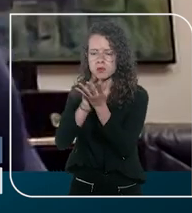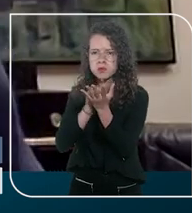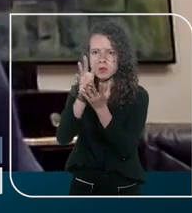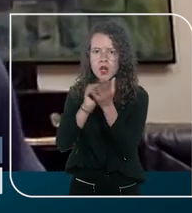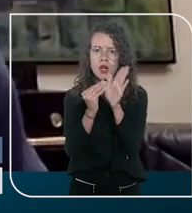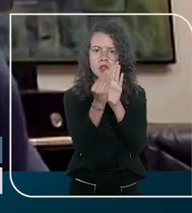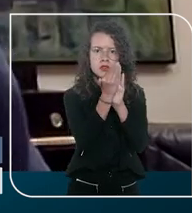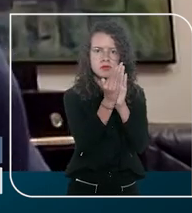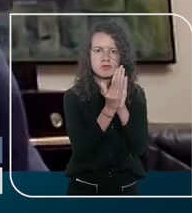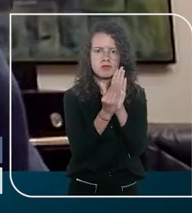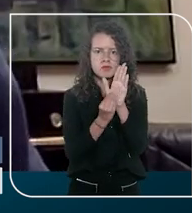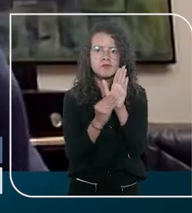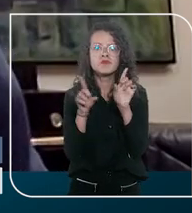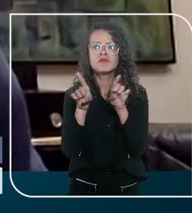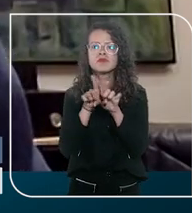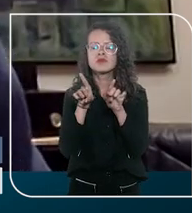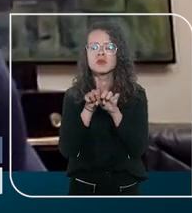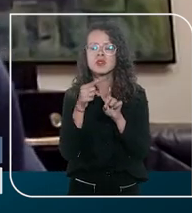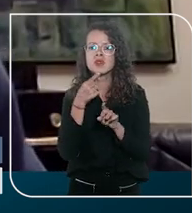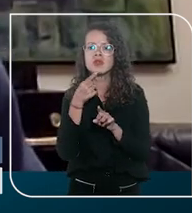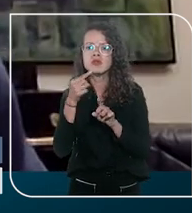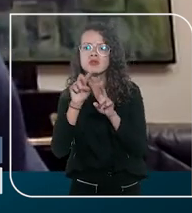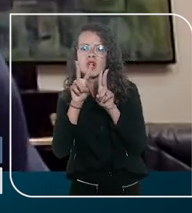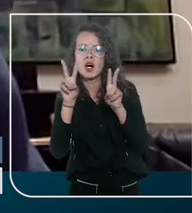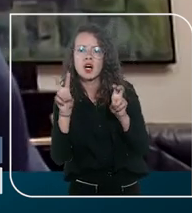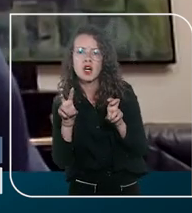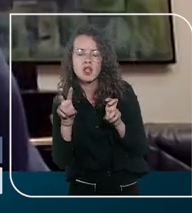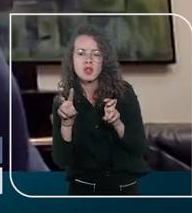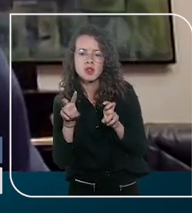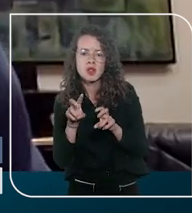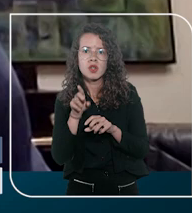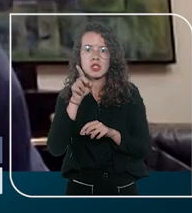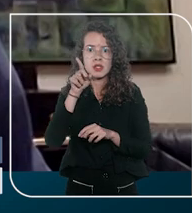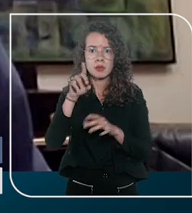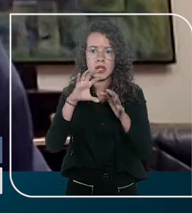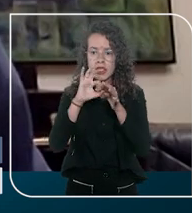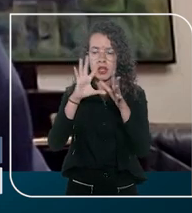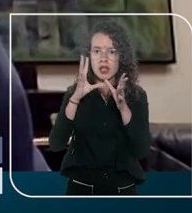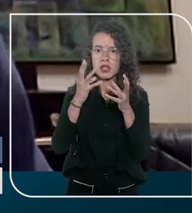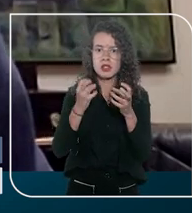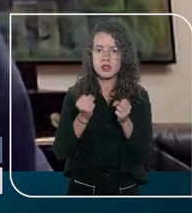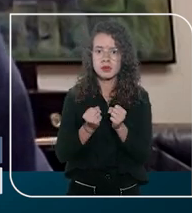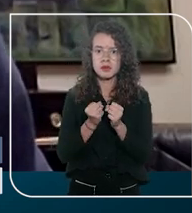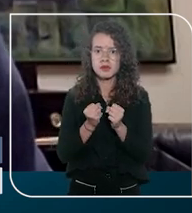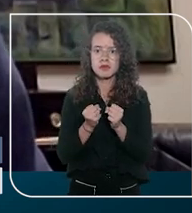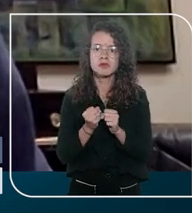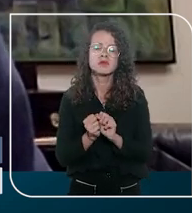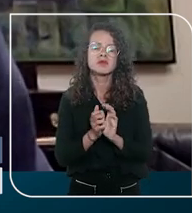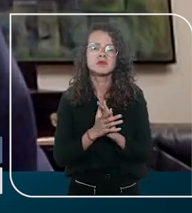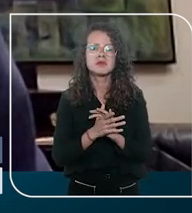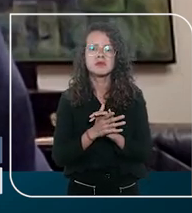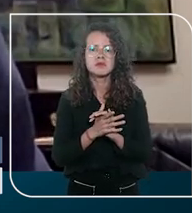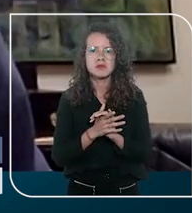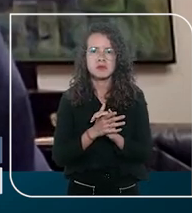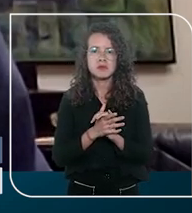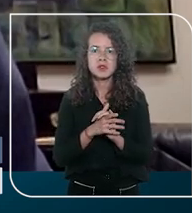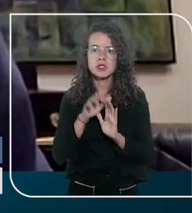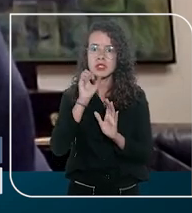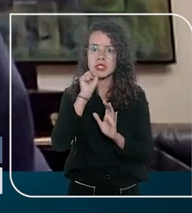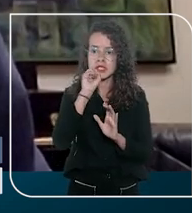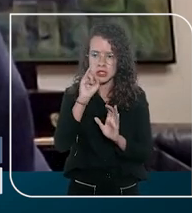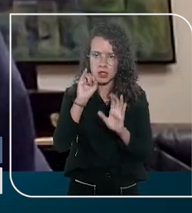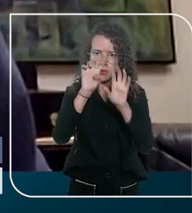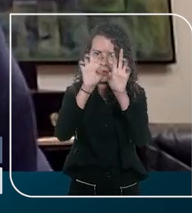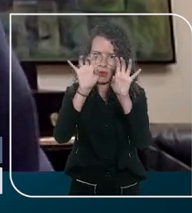a citação do repositório oficial autorizado ou credenciado, nos quais eles se achem